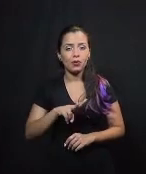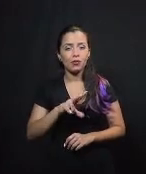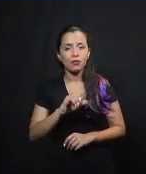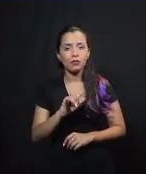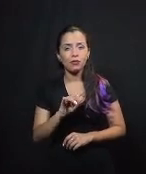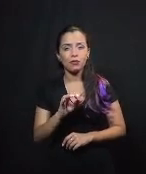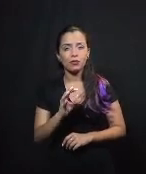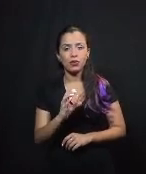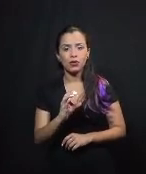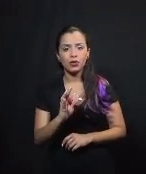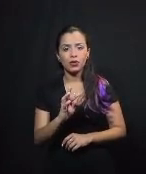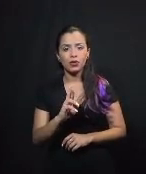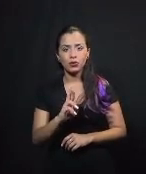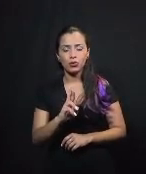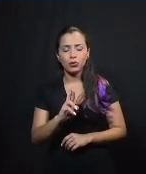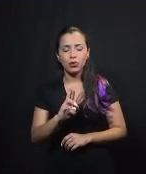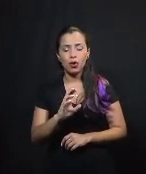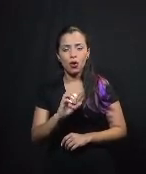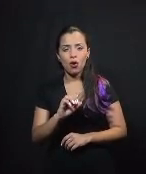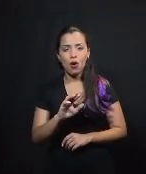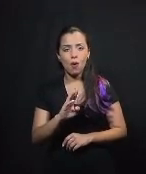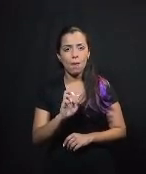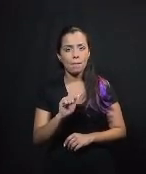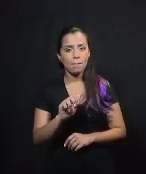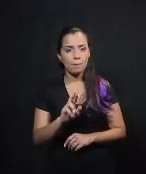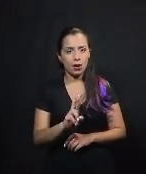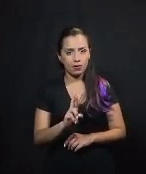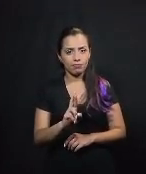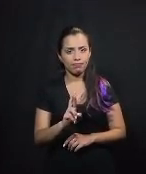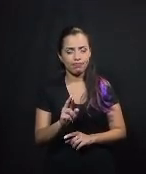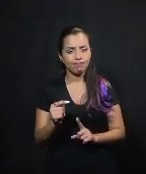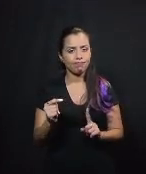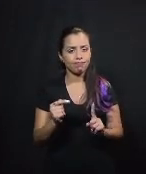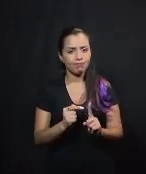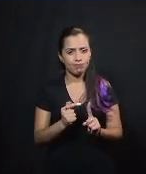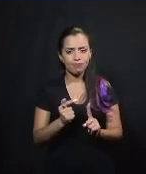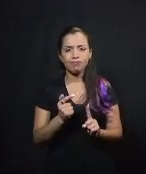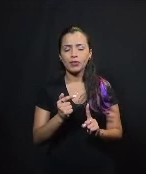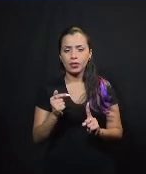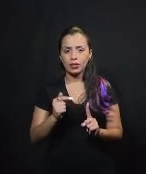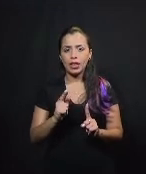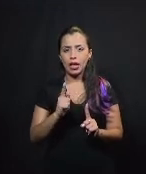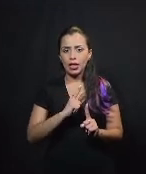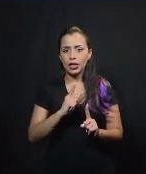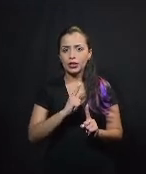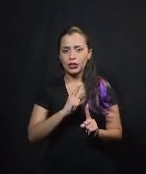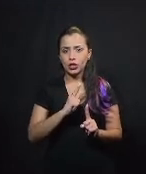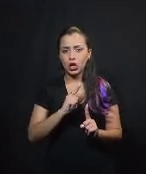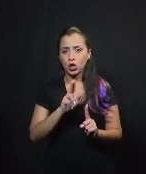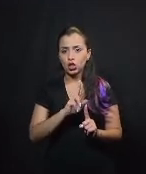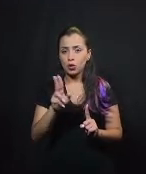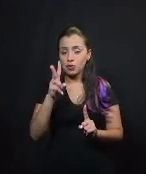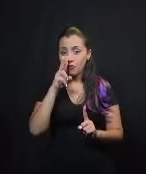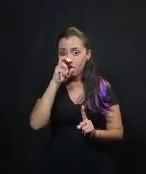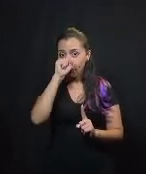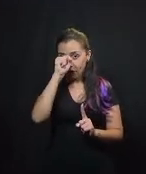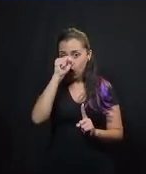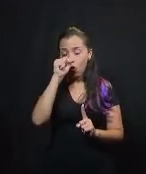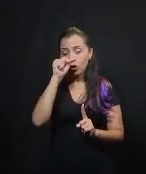é talvez o mais conspícuo nome da direita no leste europeu, o presidente da